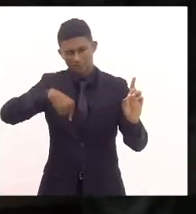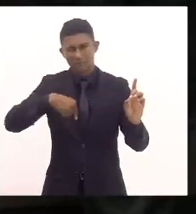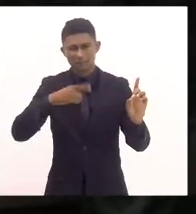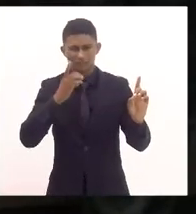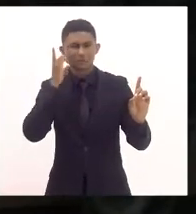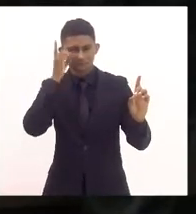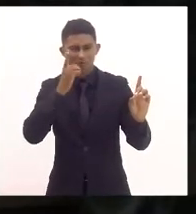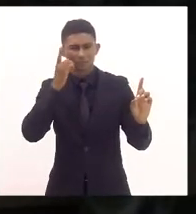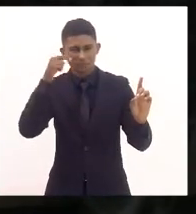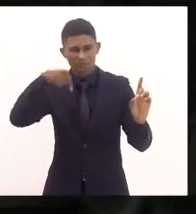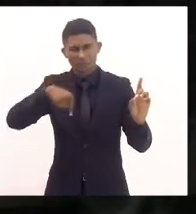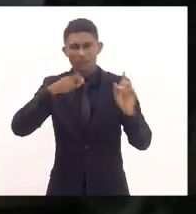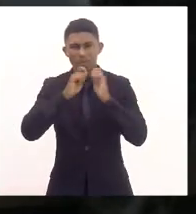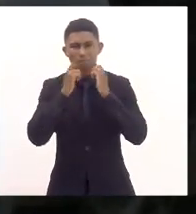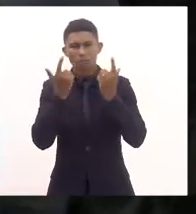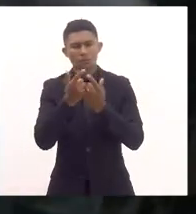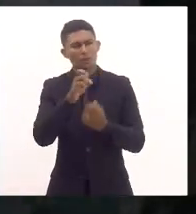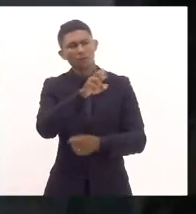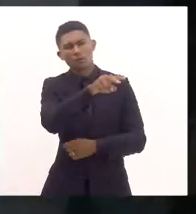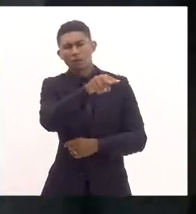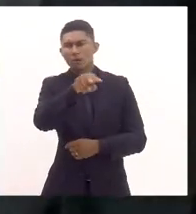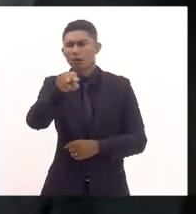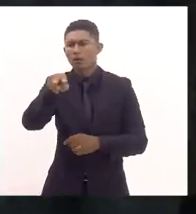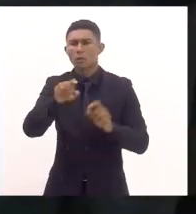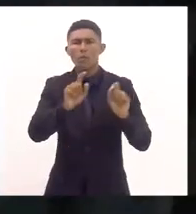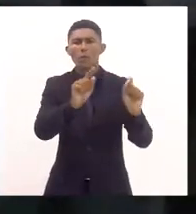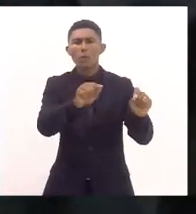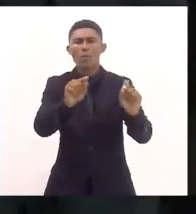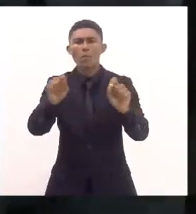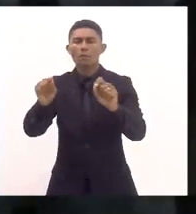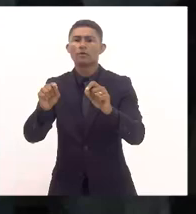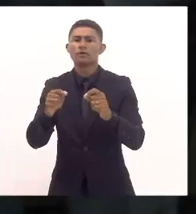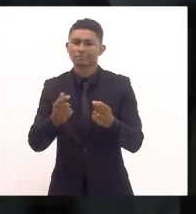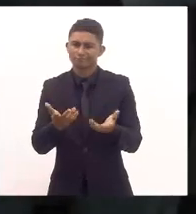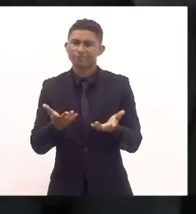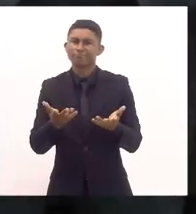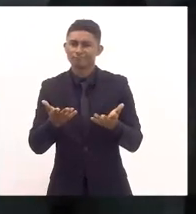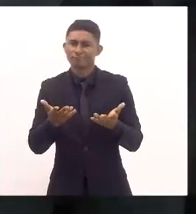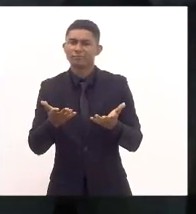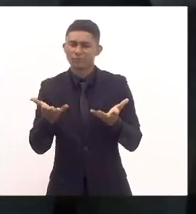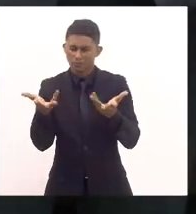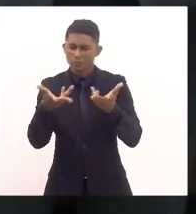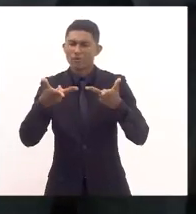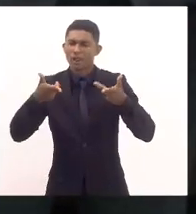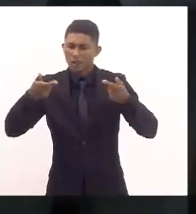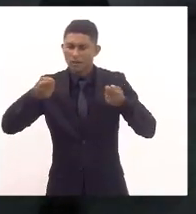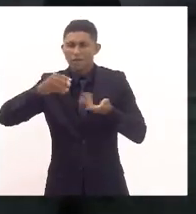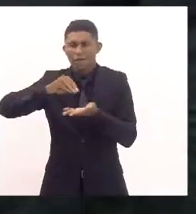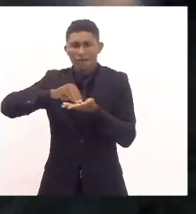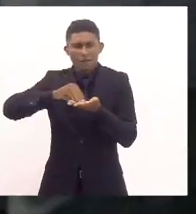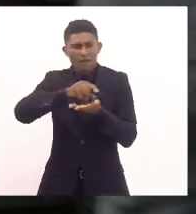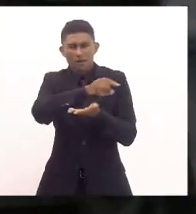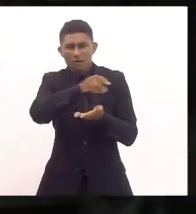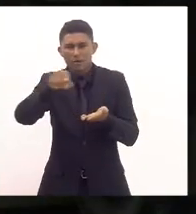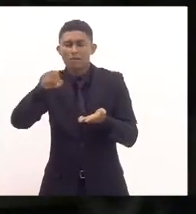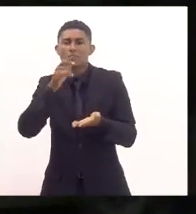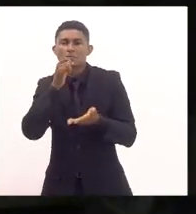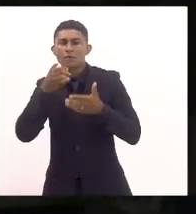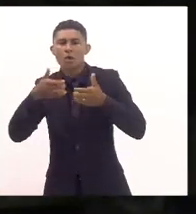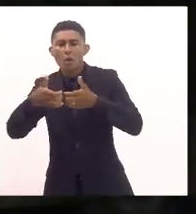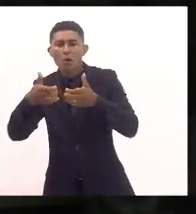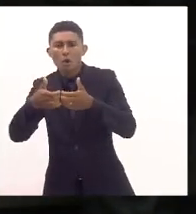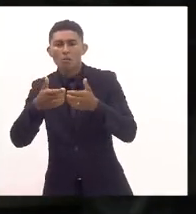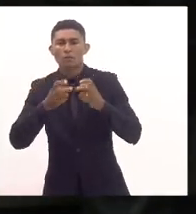casa a uma ausência de qualidade isso é notório atrás do todos os